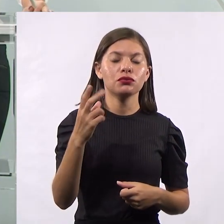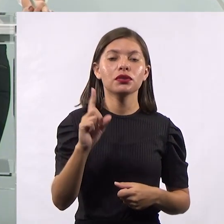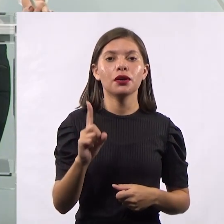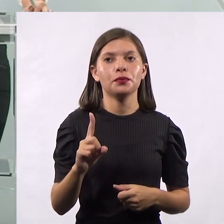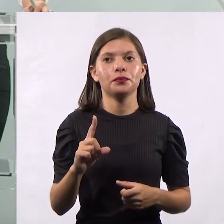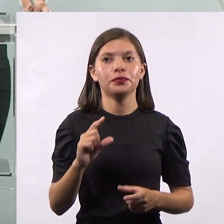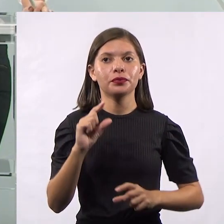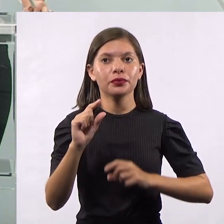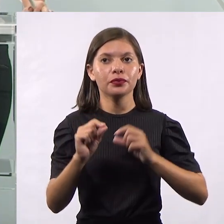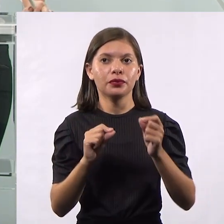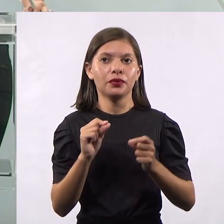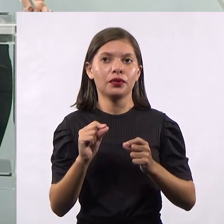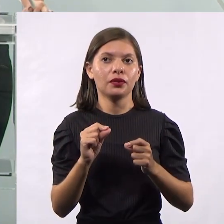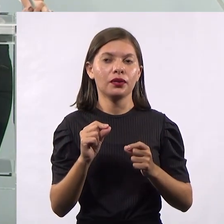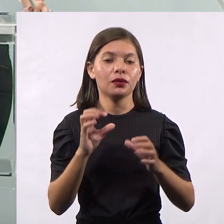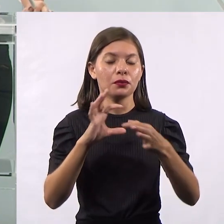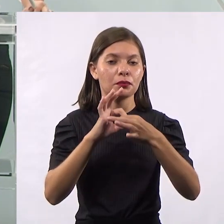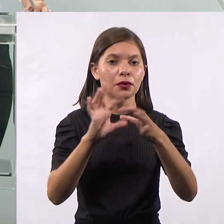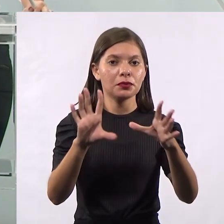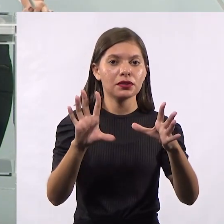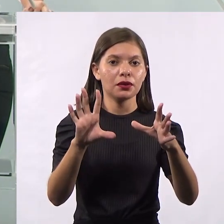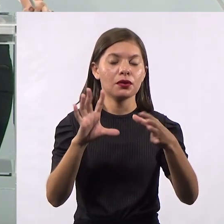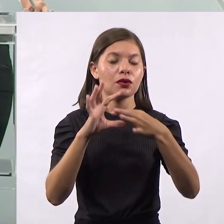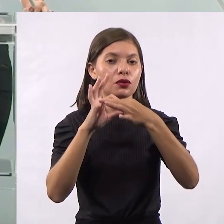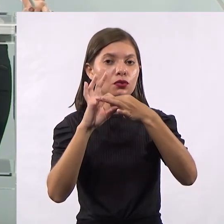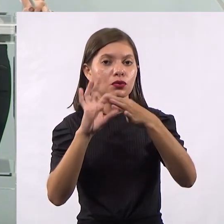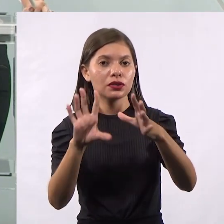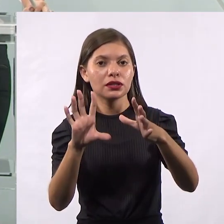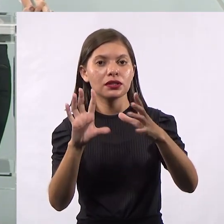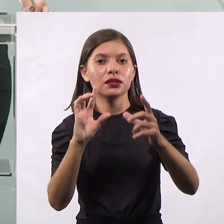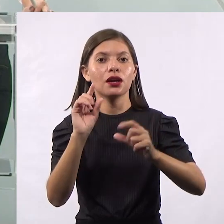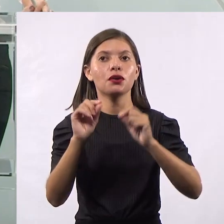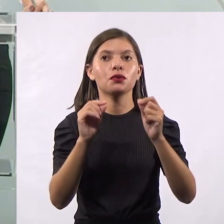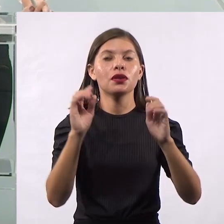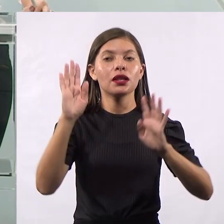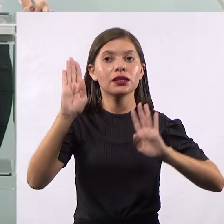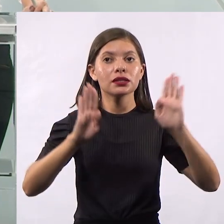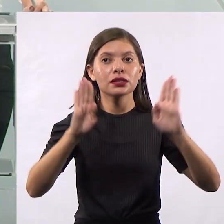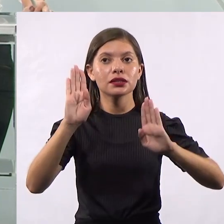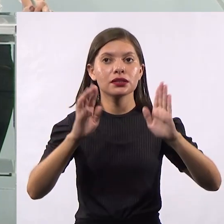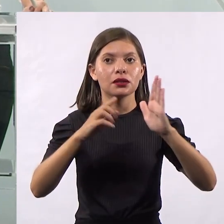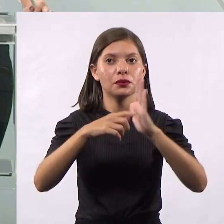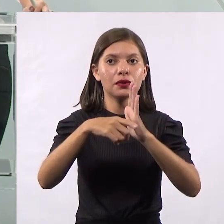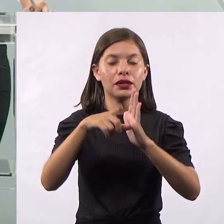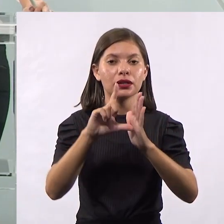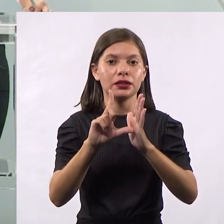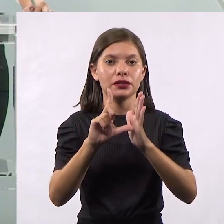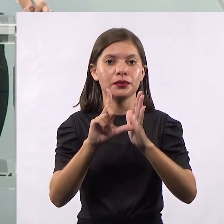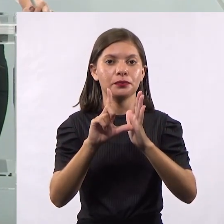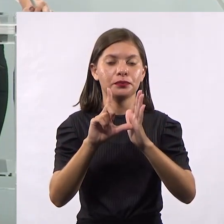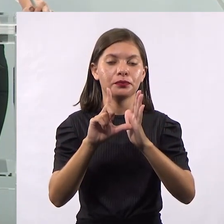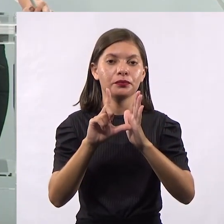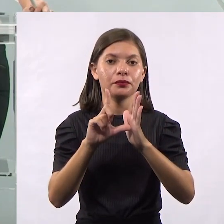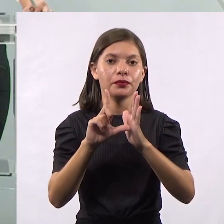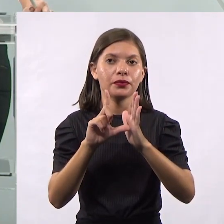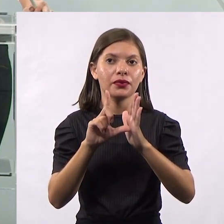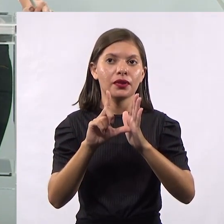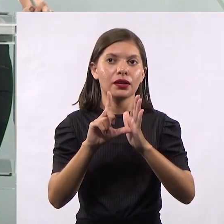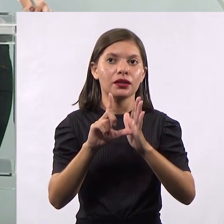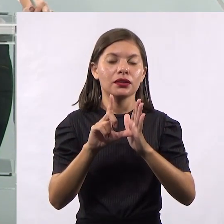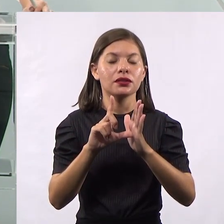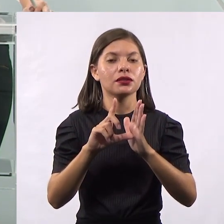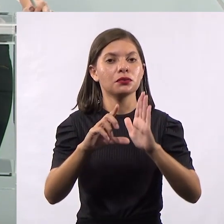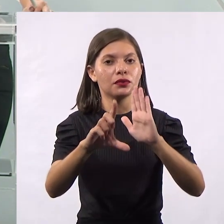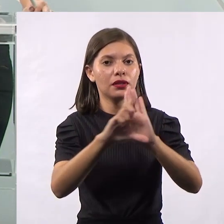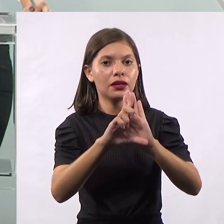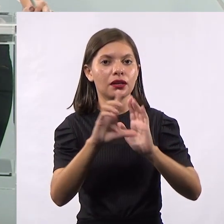prestar indiretamente por meio da concessão ou permissão. Concessão ou permissão tem que ter uma licitação antes.